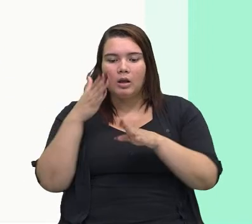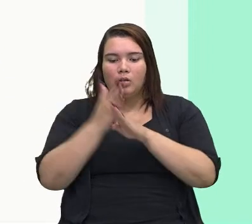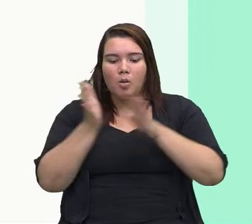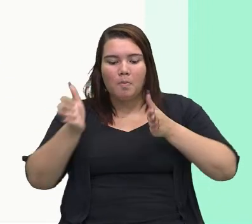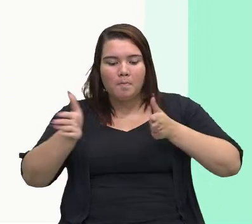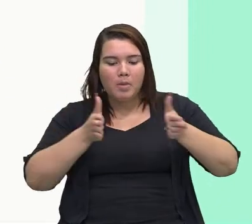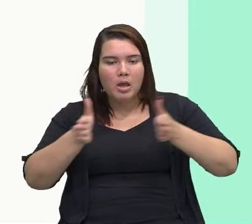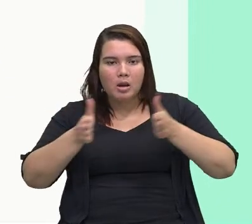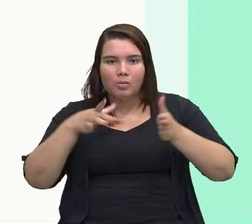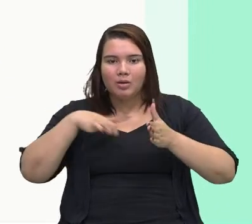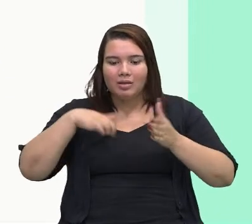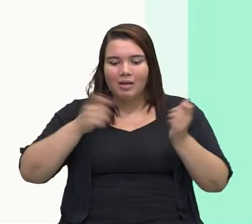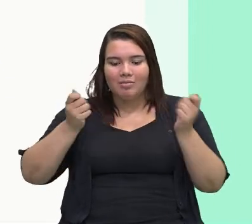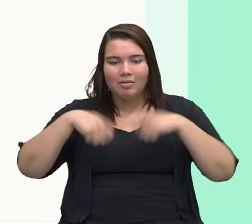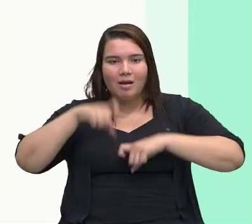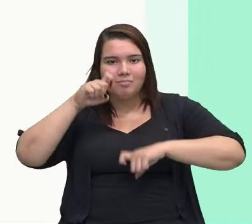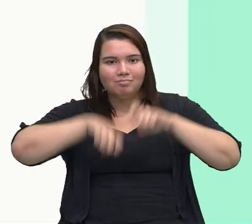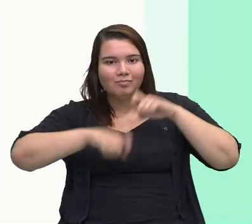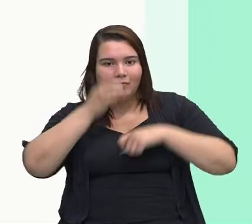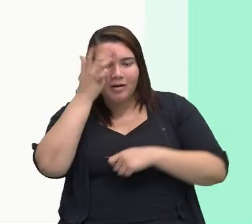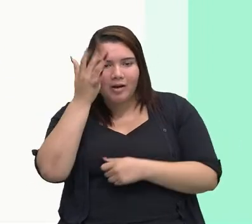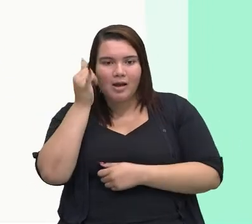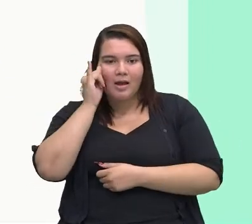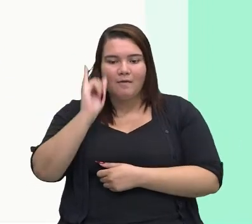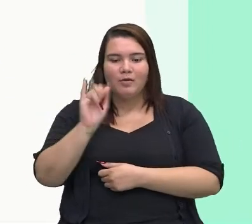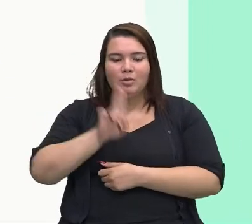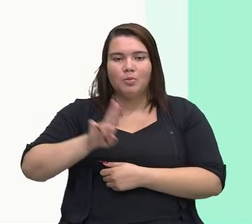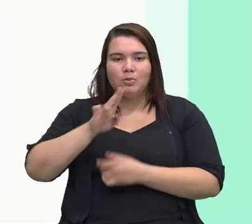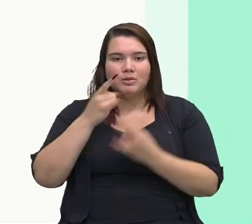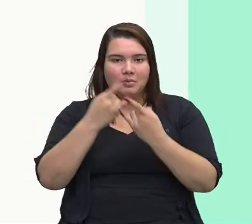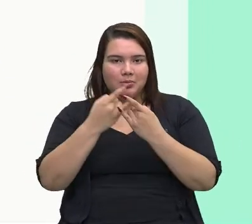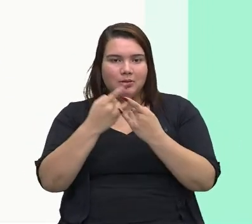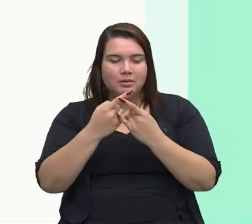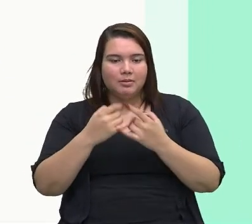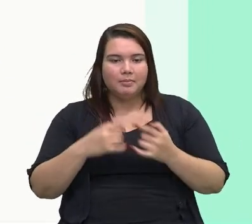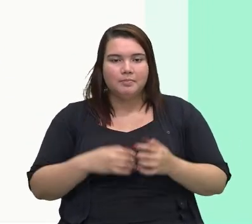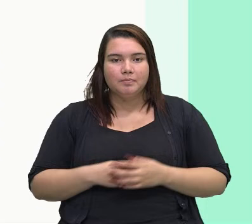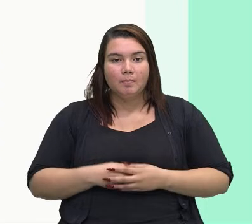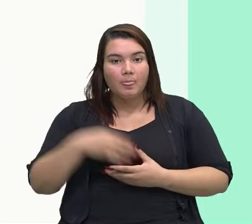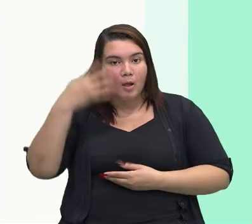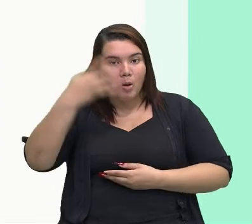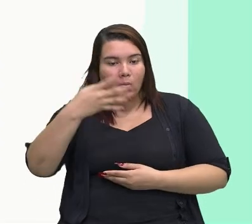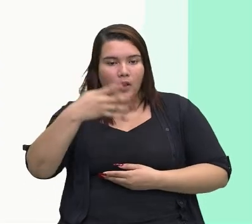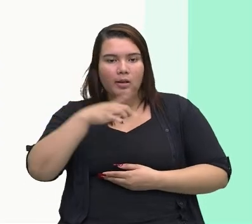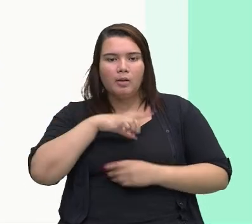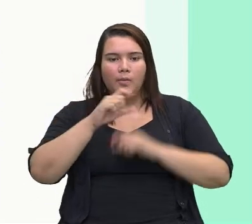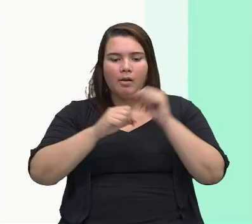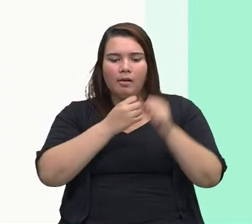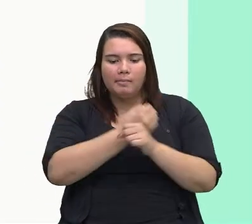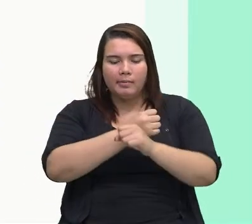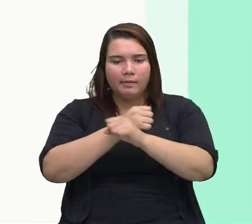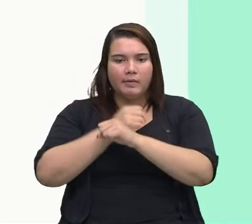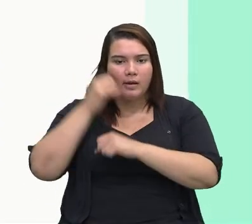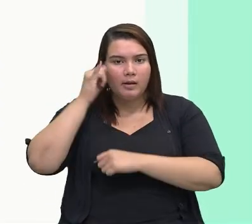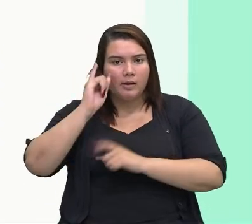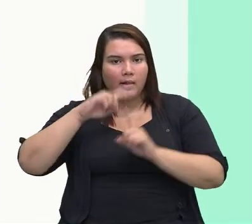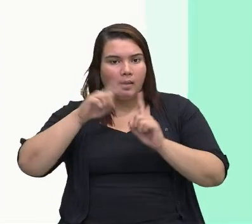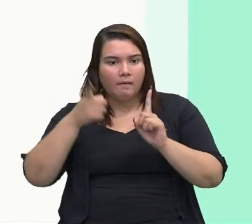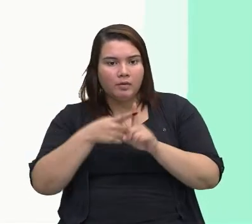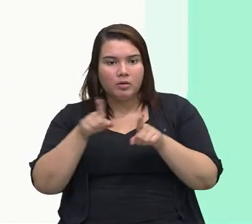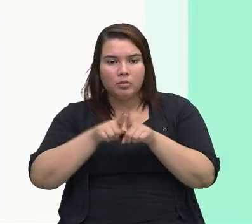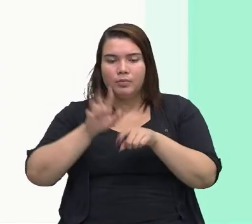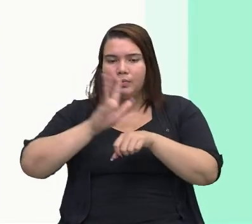período fértil, dispensando assim o uso da camisinha. Na quarta, para prevenir gravidez e infecção